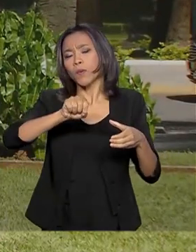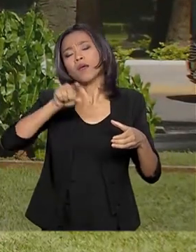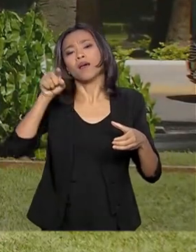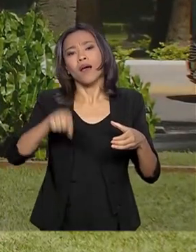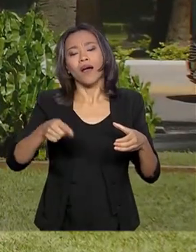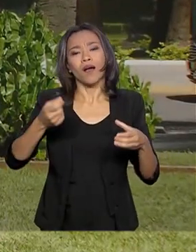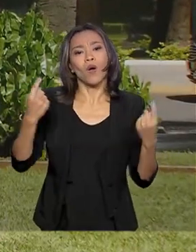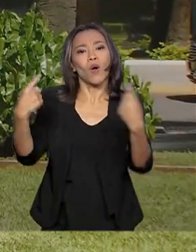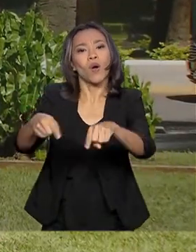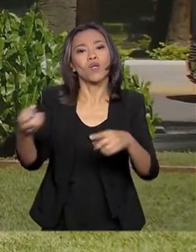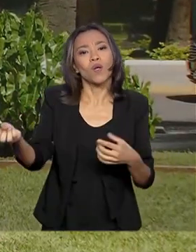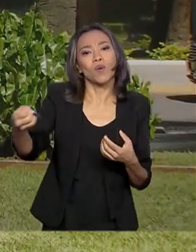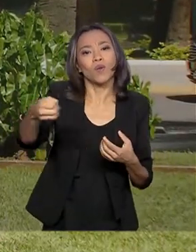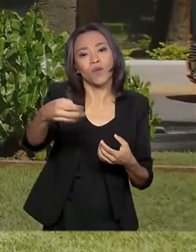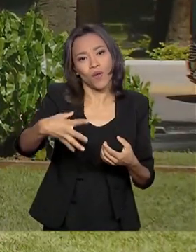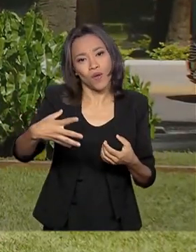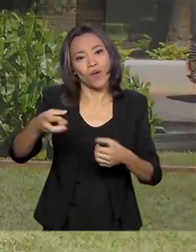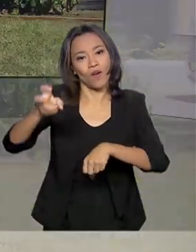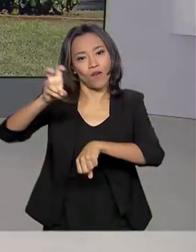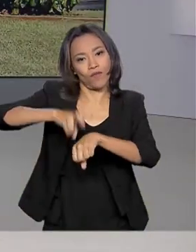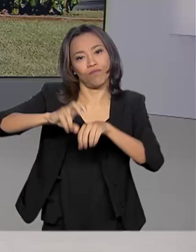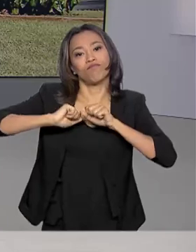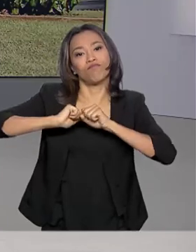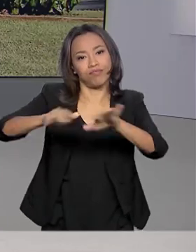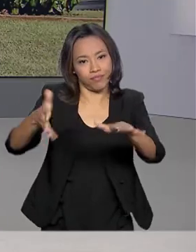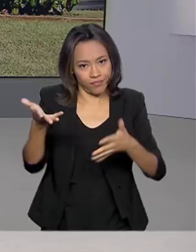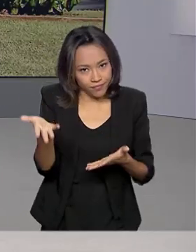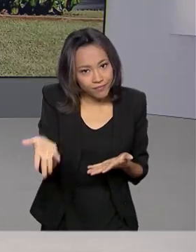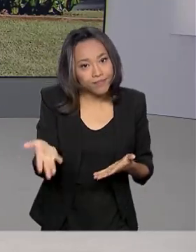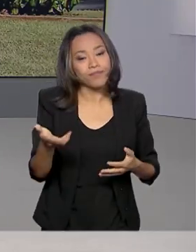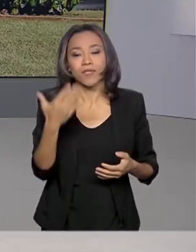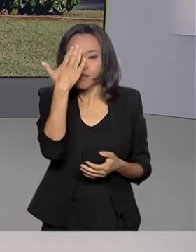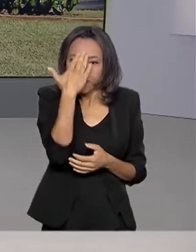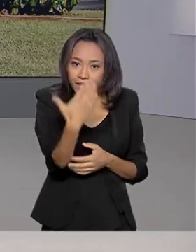ao novo coronavírus. Carla, voltamos com você. Obrigada, Luana, pela sua participação.